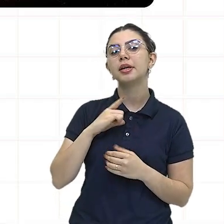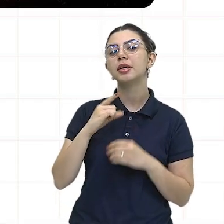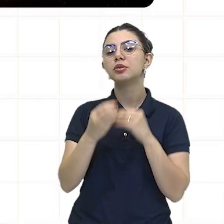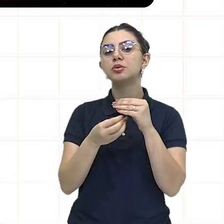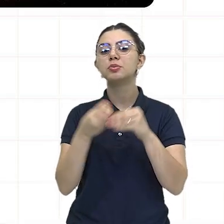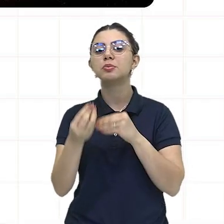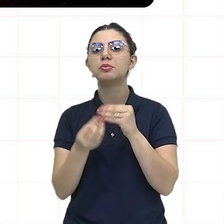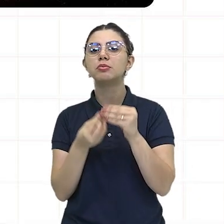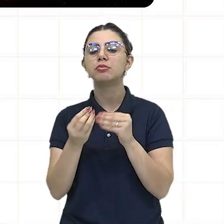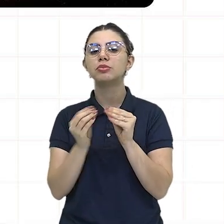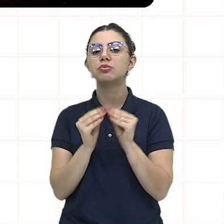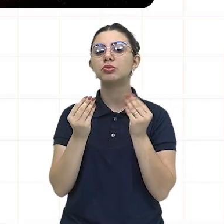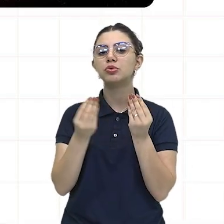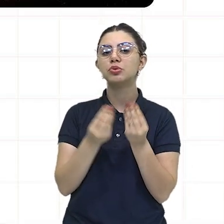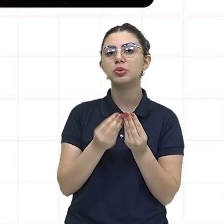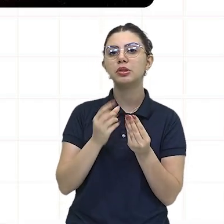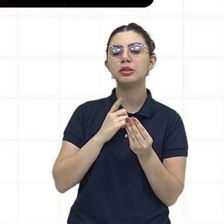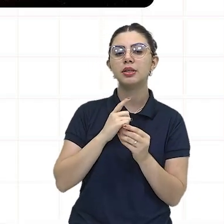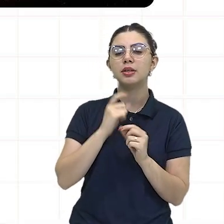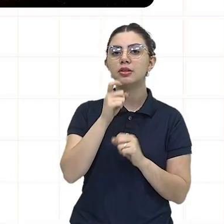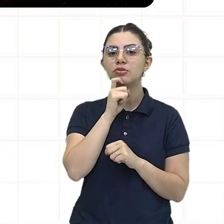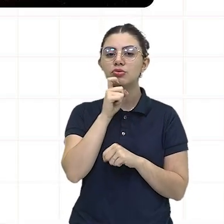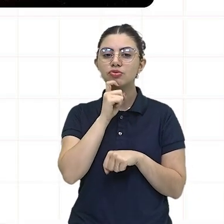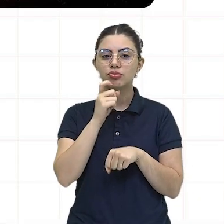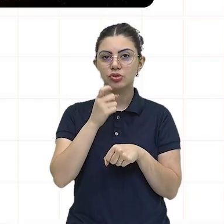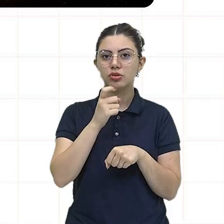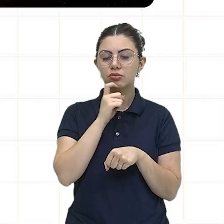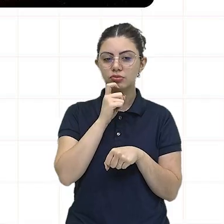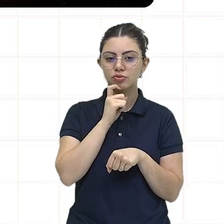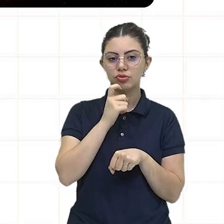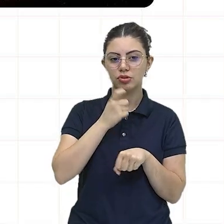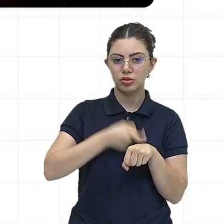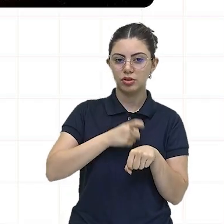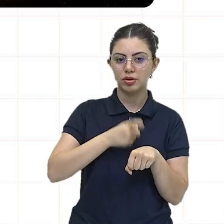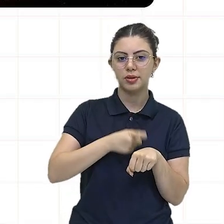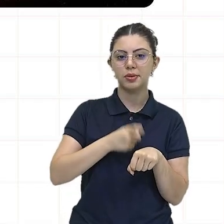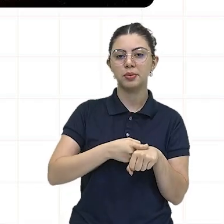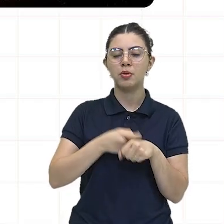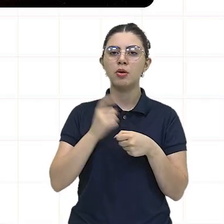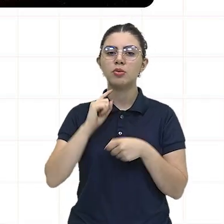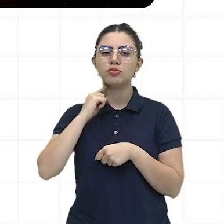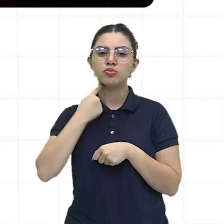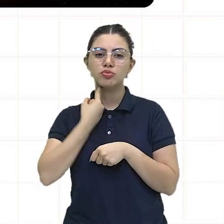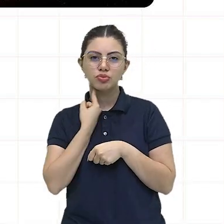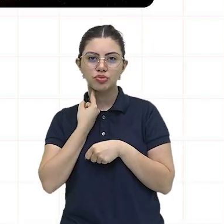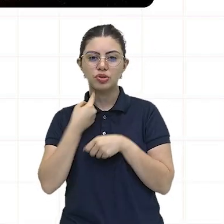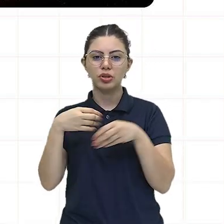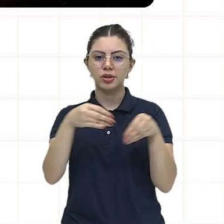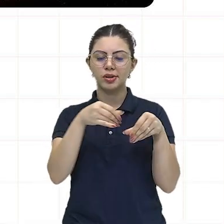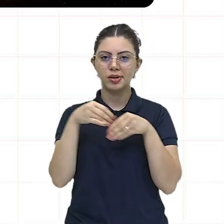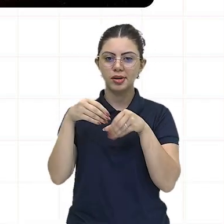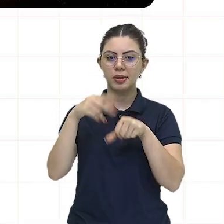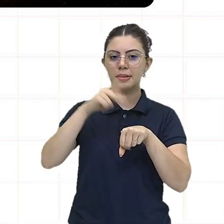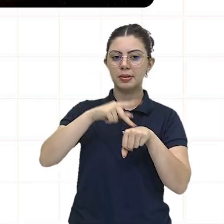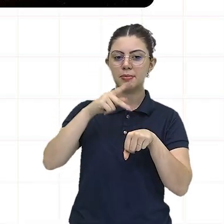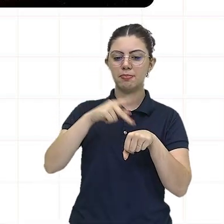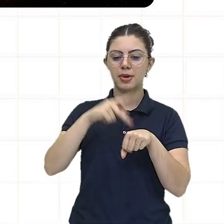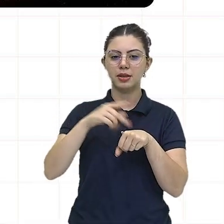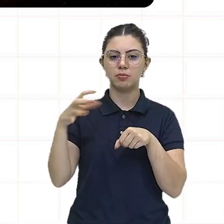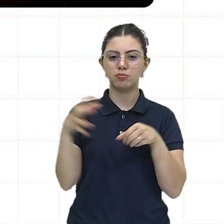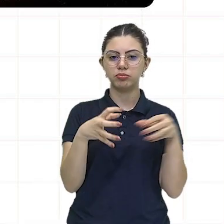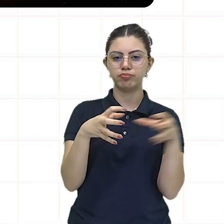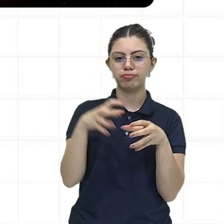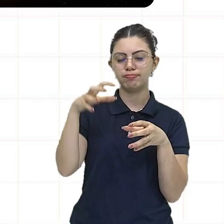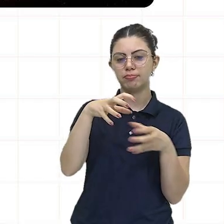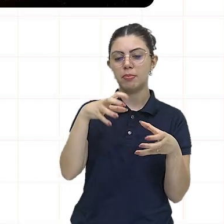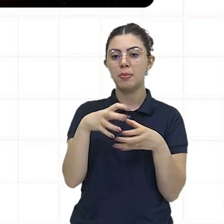principalmente por gelo, poeira e rochas que orbitam o Sol em uma órbita altamente